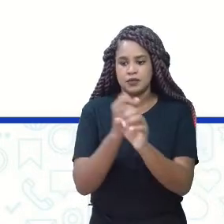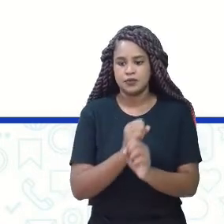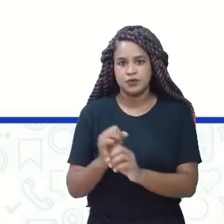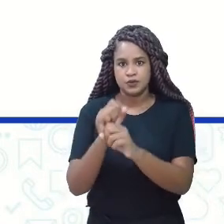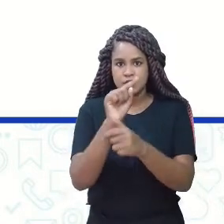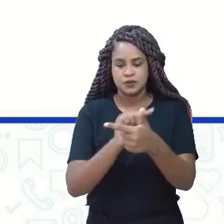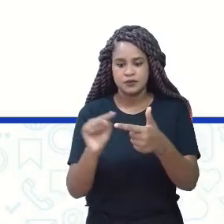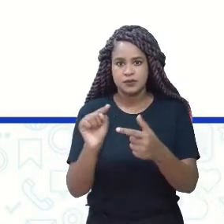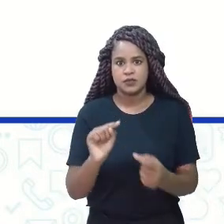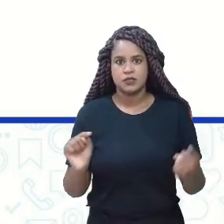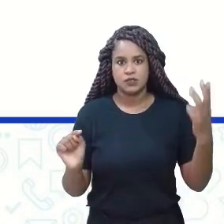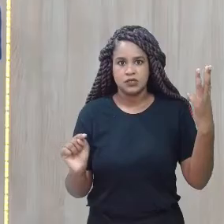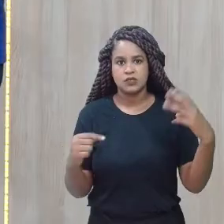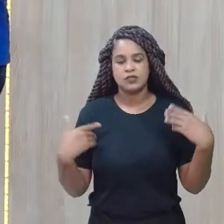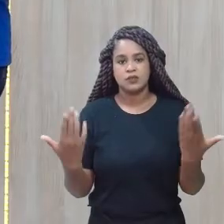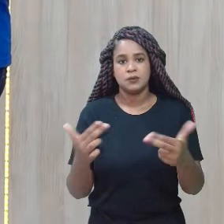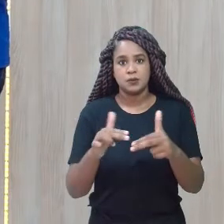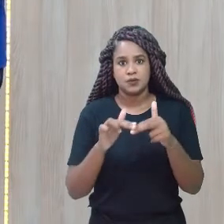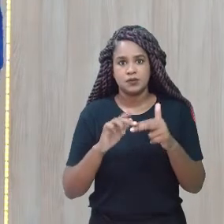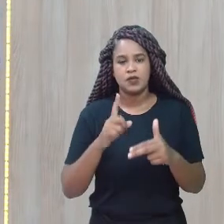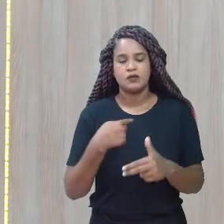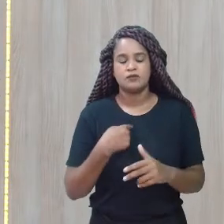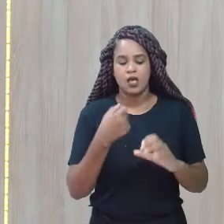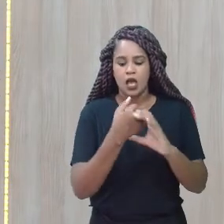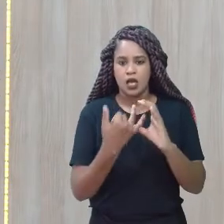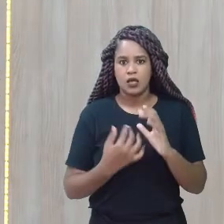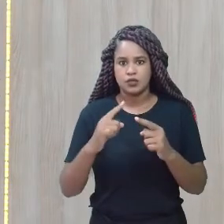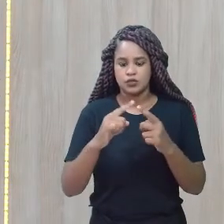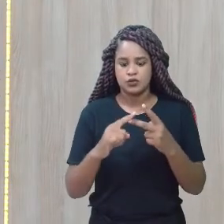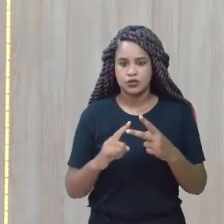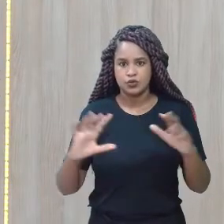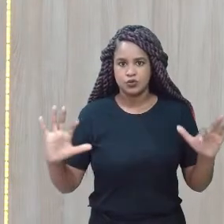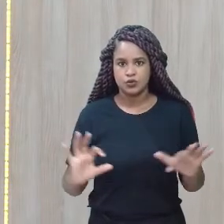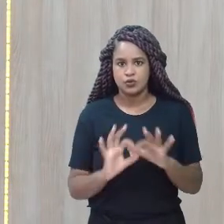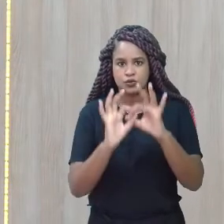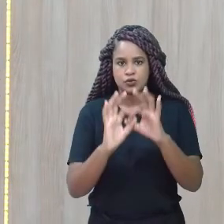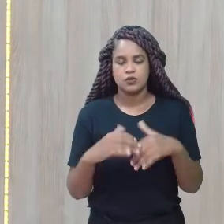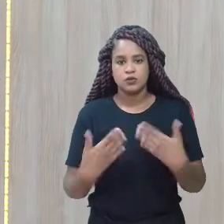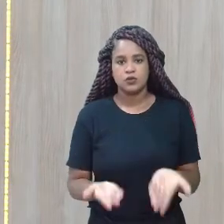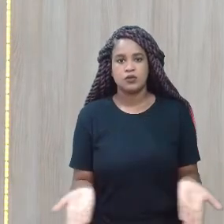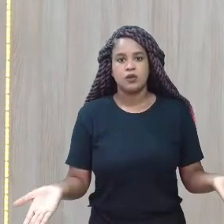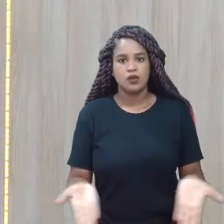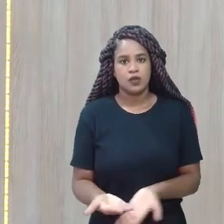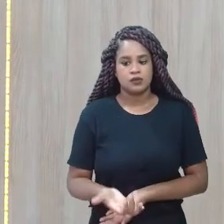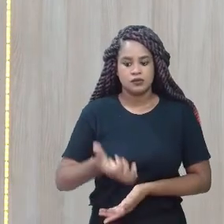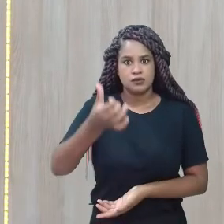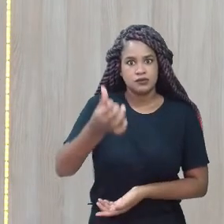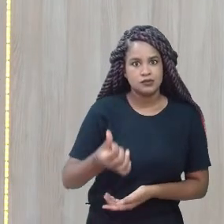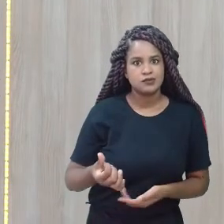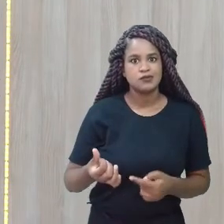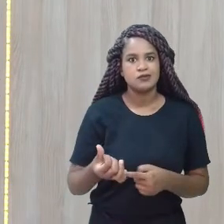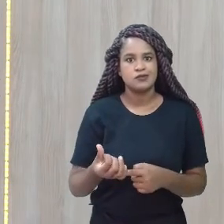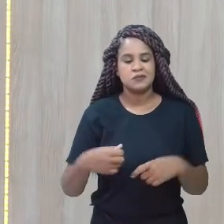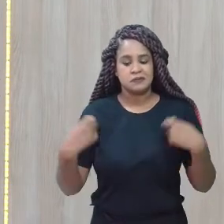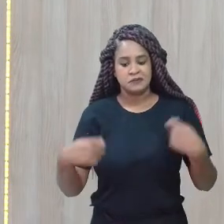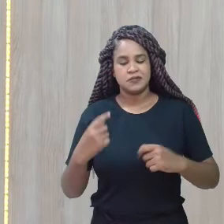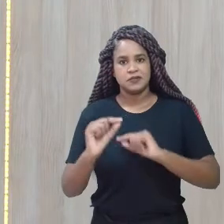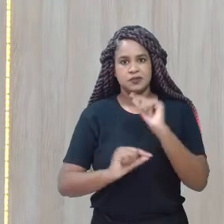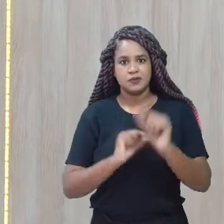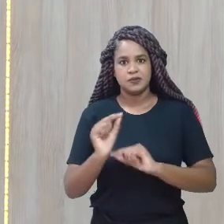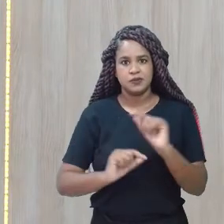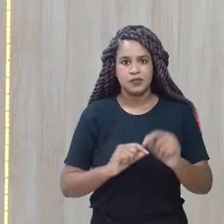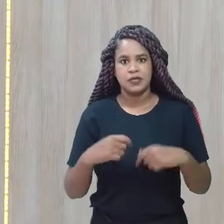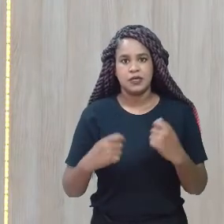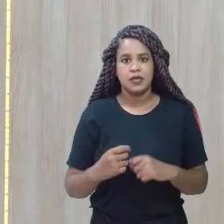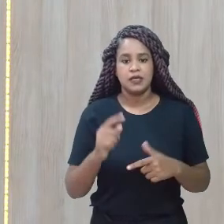3. Veja que a gente juntou duas características. Agora, esse 6, ele está tendo que atender tanto ser par,